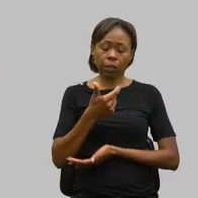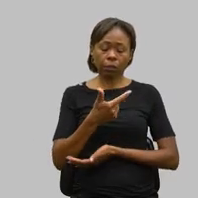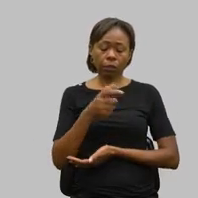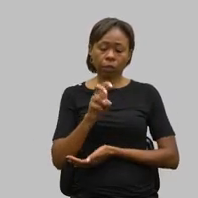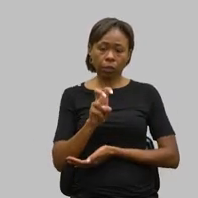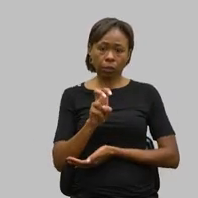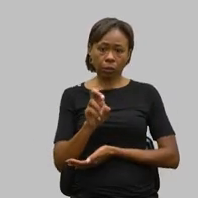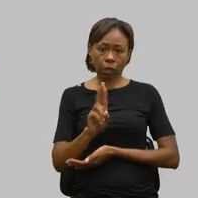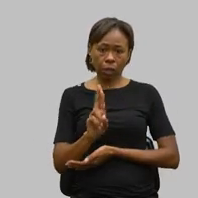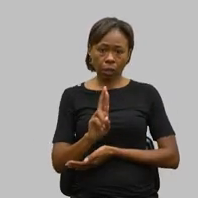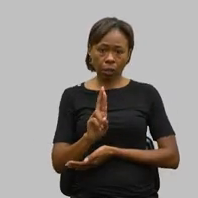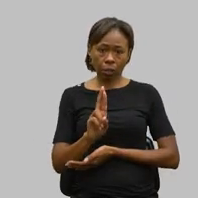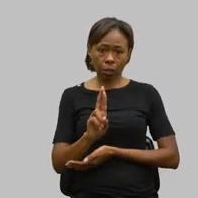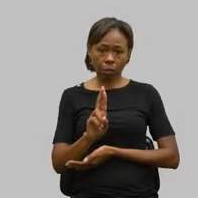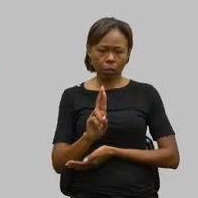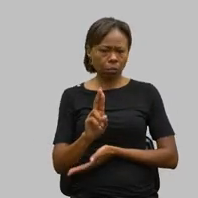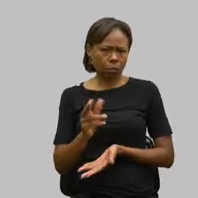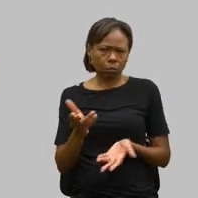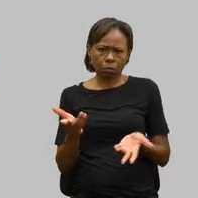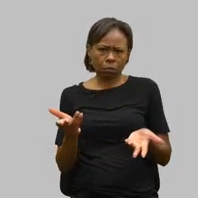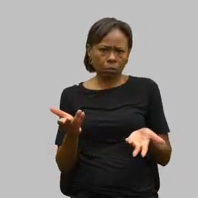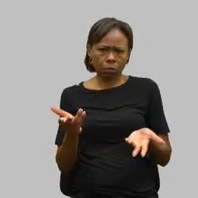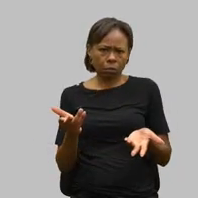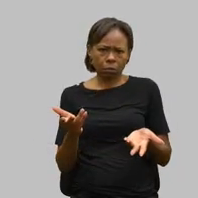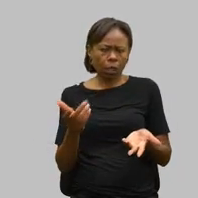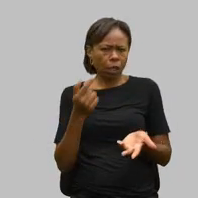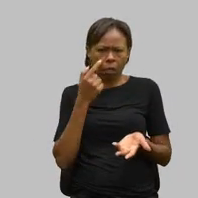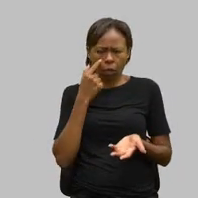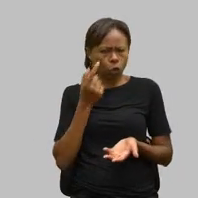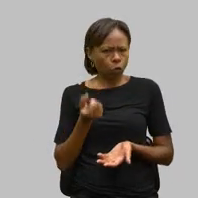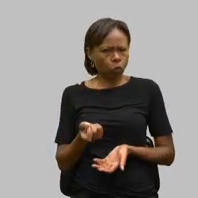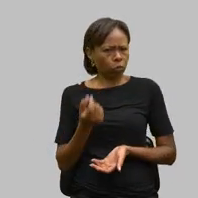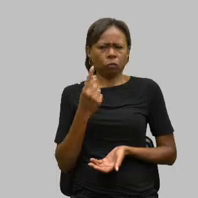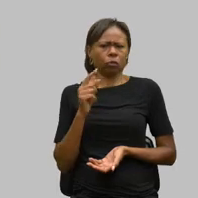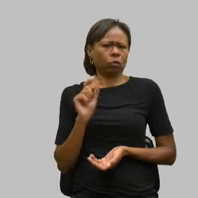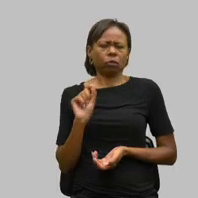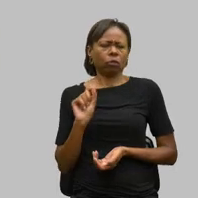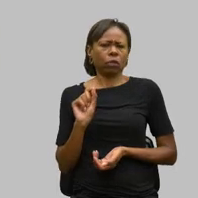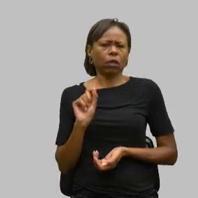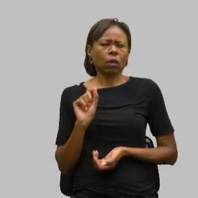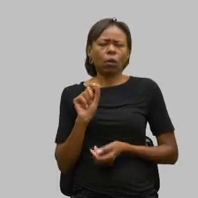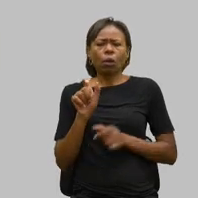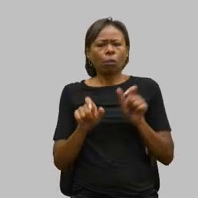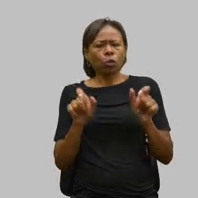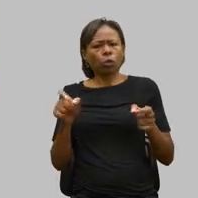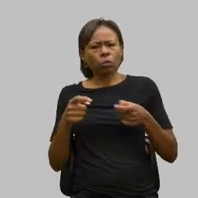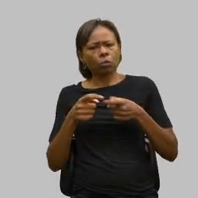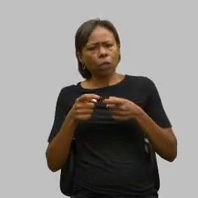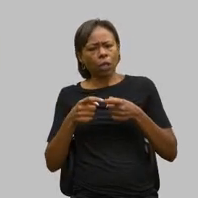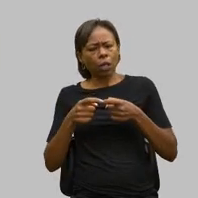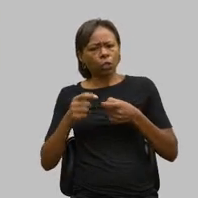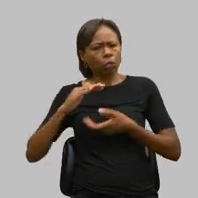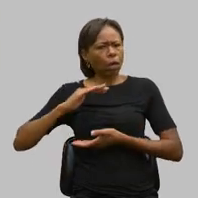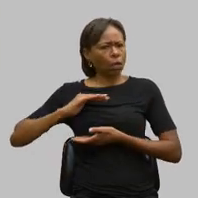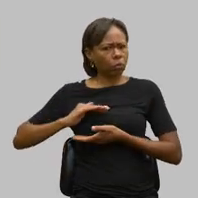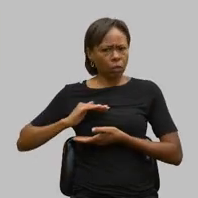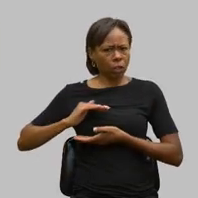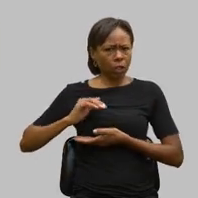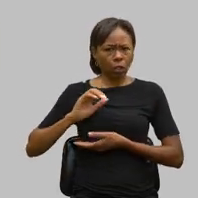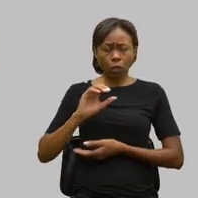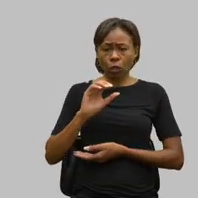Eu não estou vendo muito mastologista. E você no CEAE, você deve estar vendo que eles não estão mais